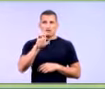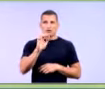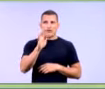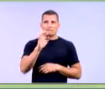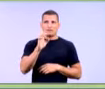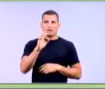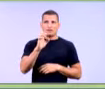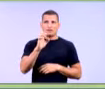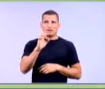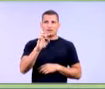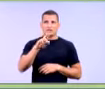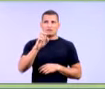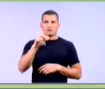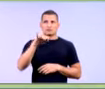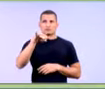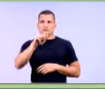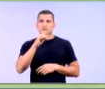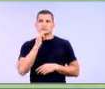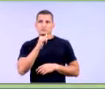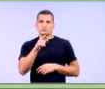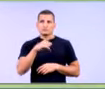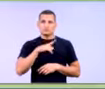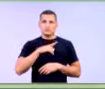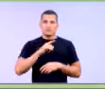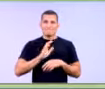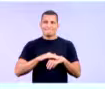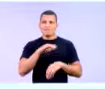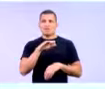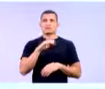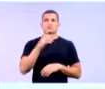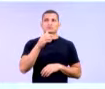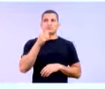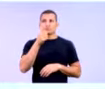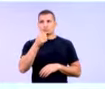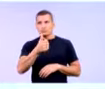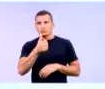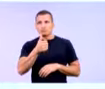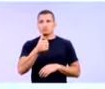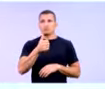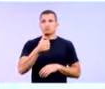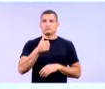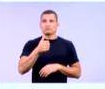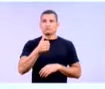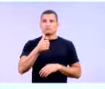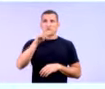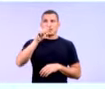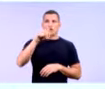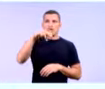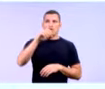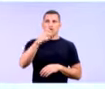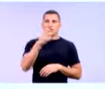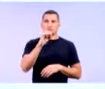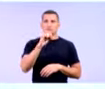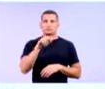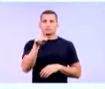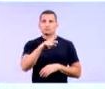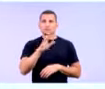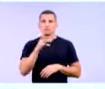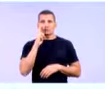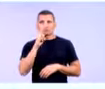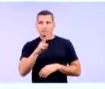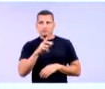um anexo, você tem que fazer referência. Anexo A, anexo B, anexo C. Vocês já devem ter visto algum documento que